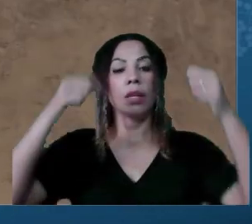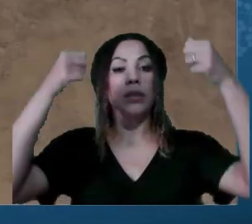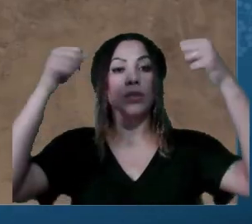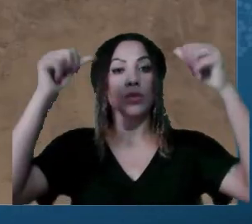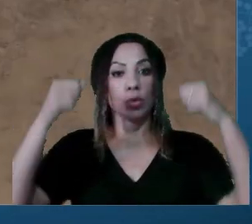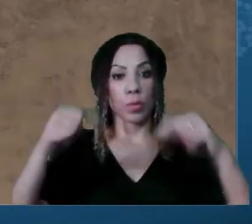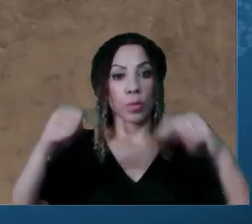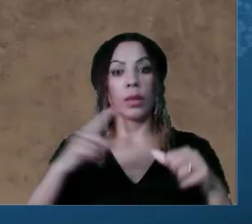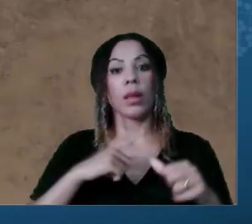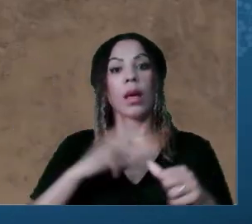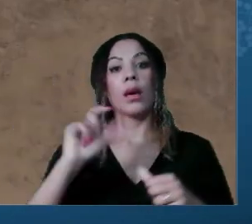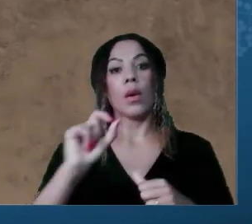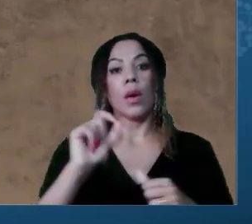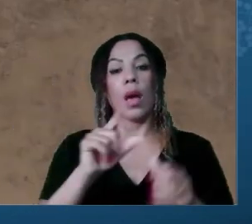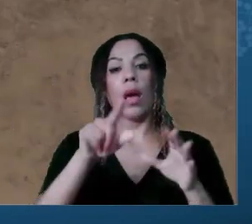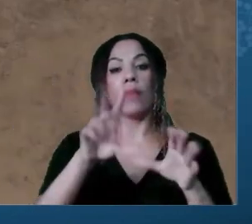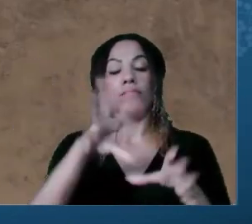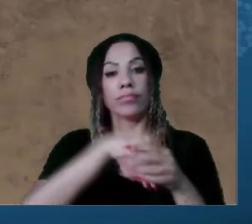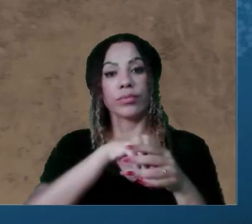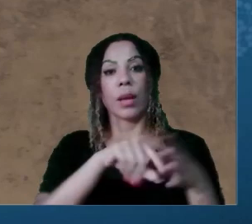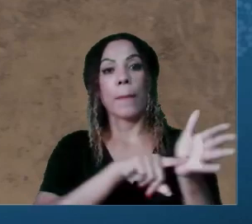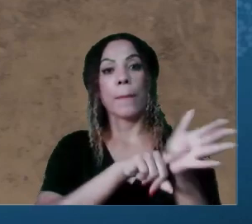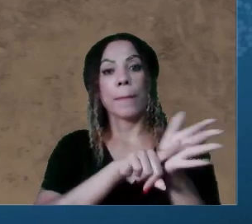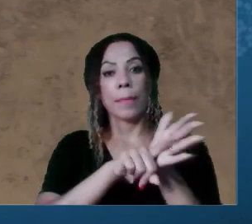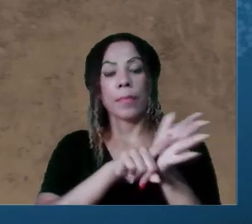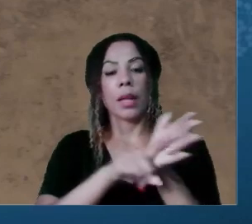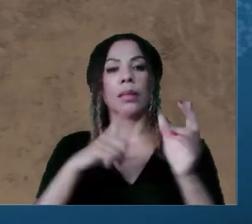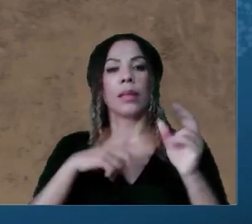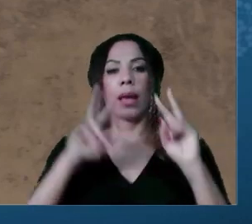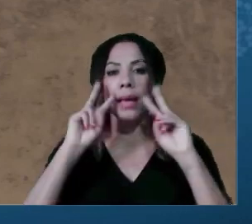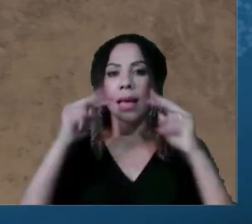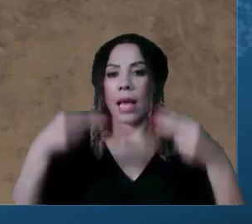composta por pesquisadores de reconhecida